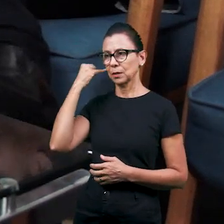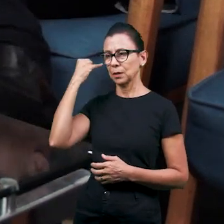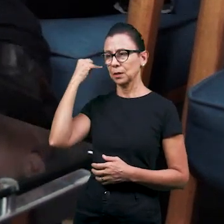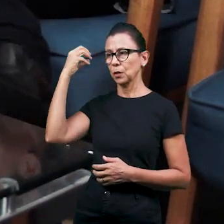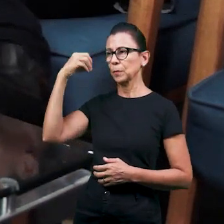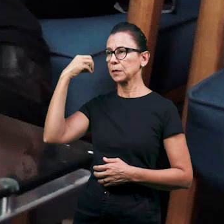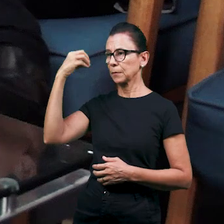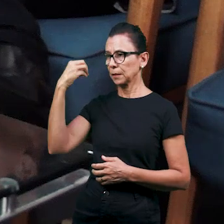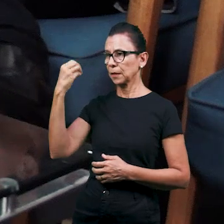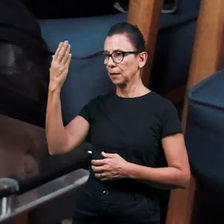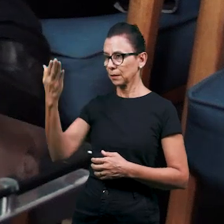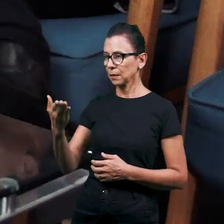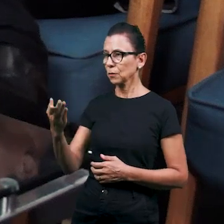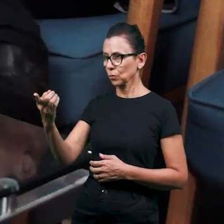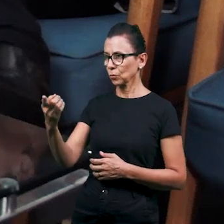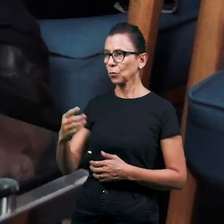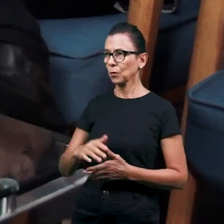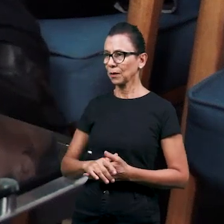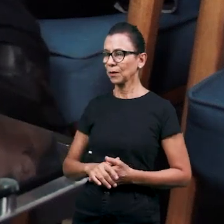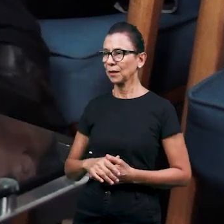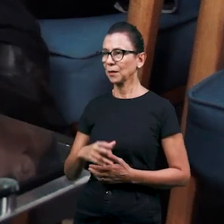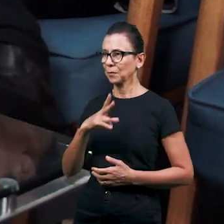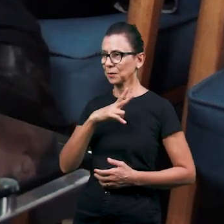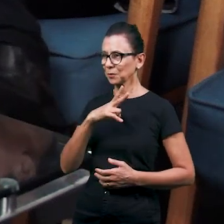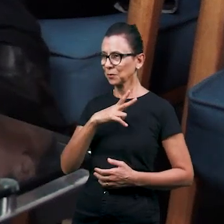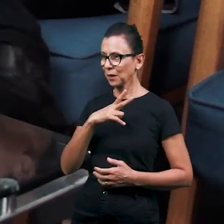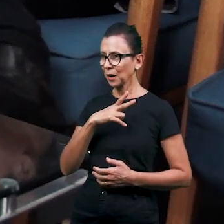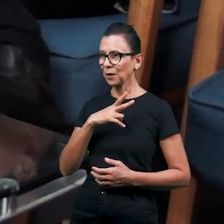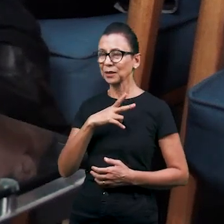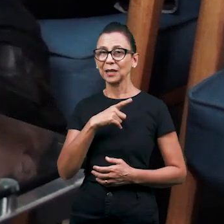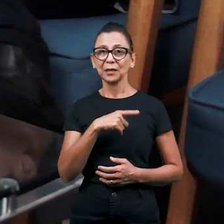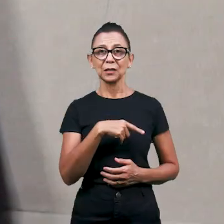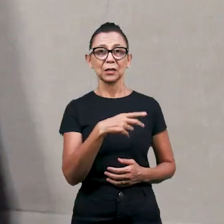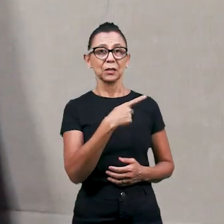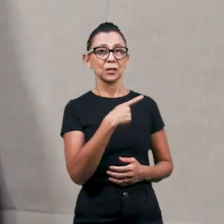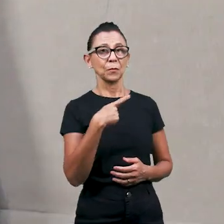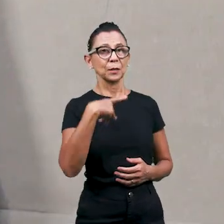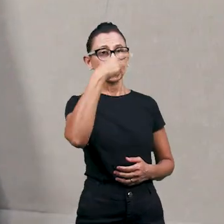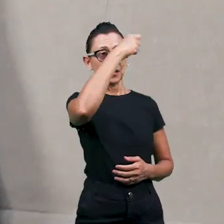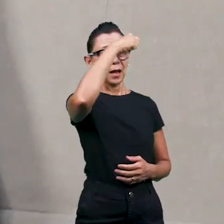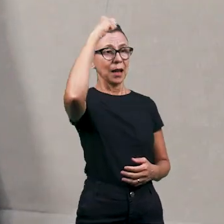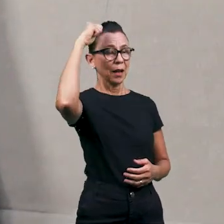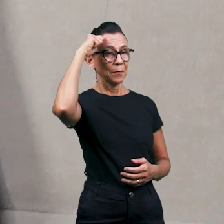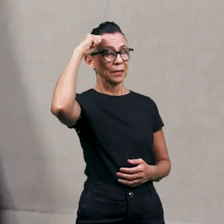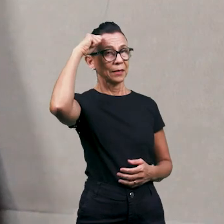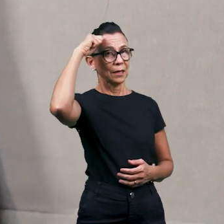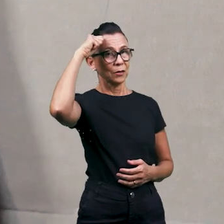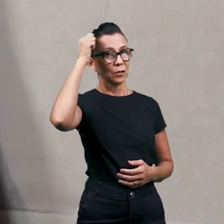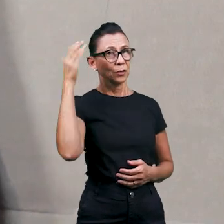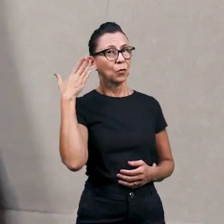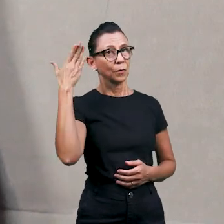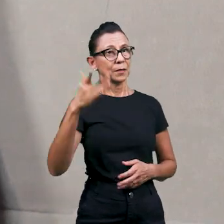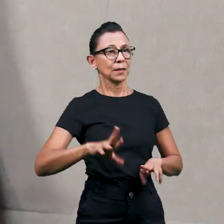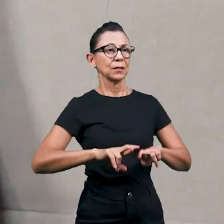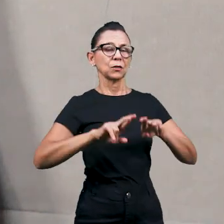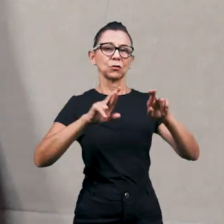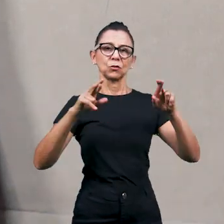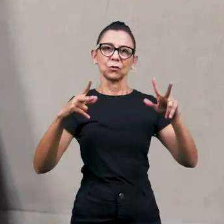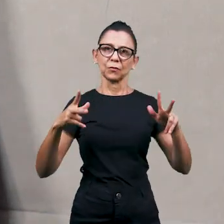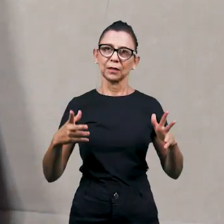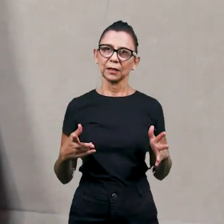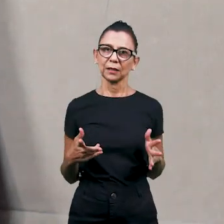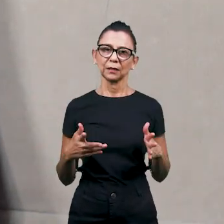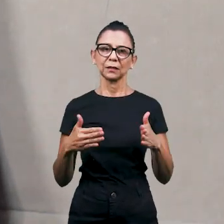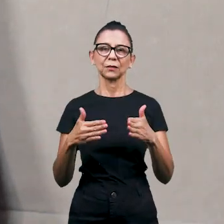para a sua região. E também, aproveitando, aí é uma pergunta que vem muito. É semanal, é quinzenal, é mensal? A